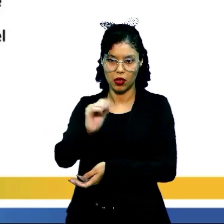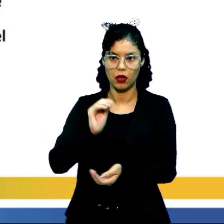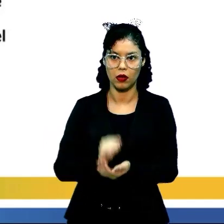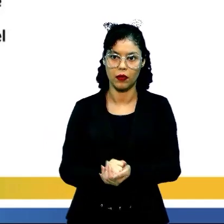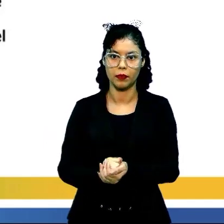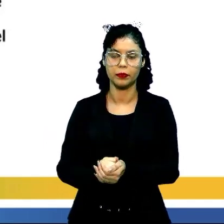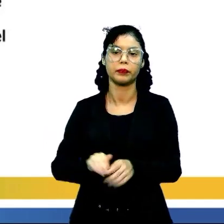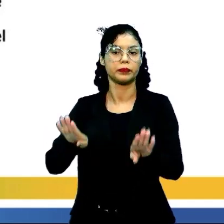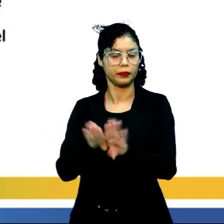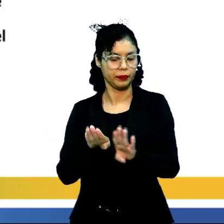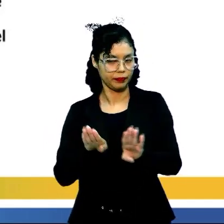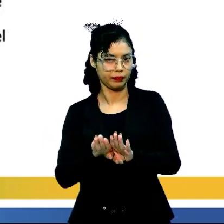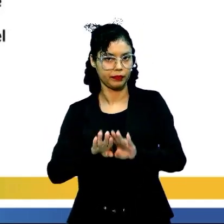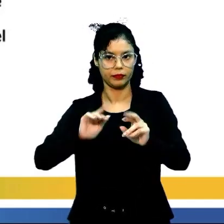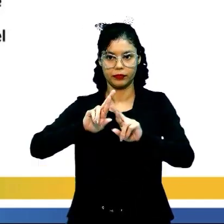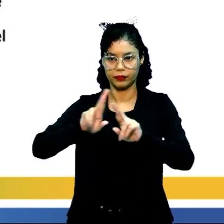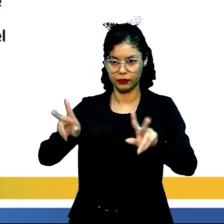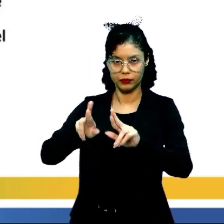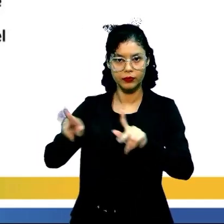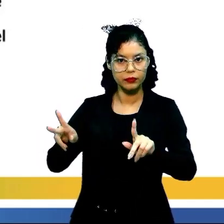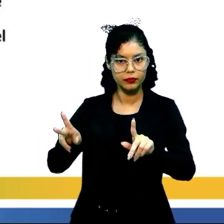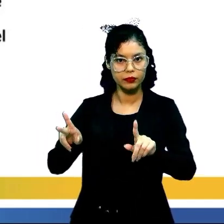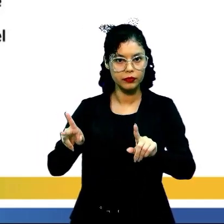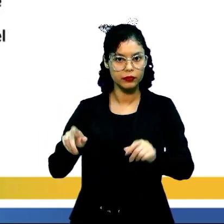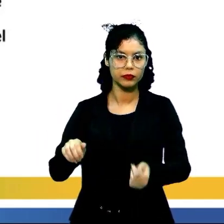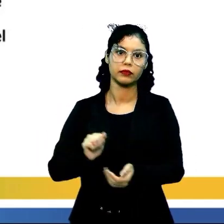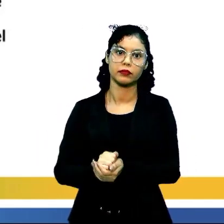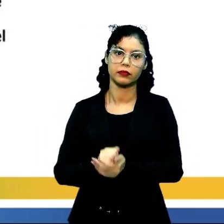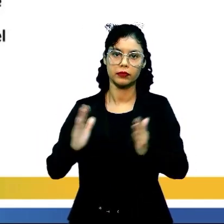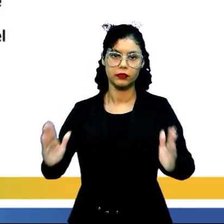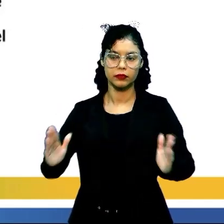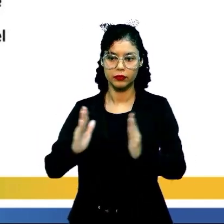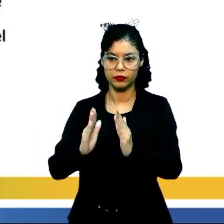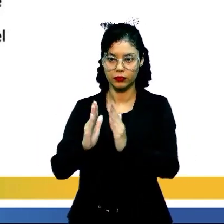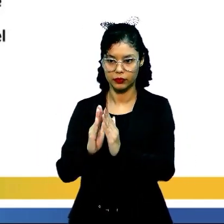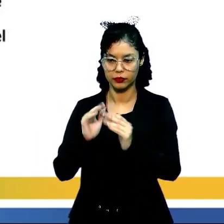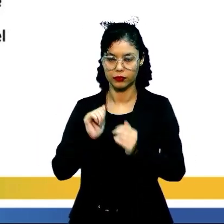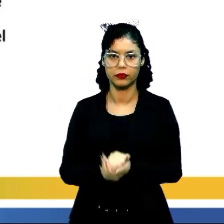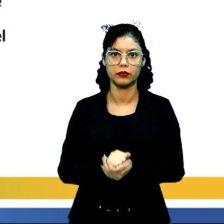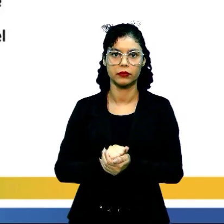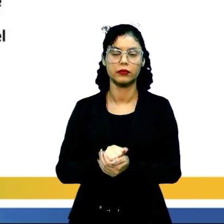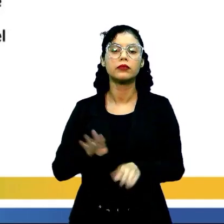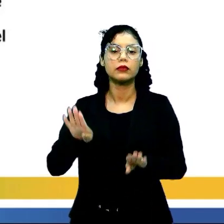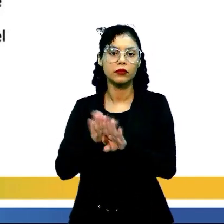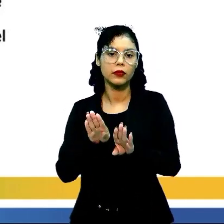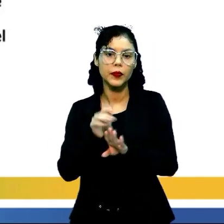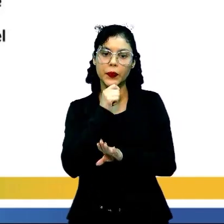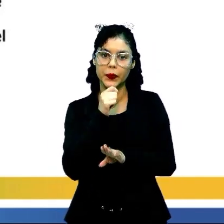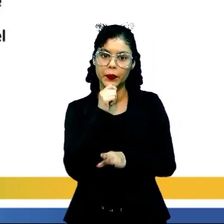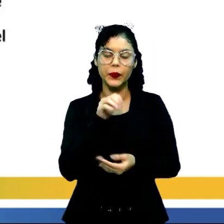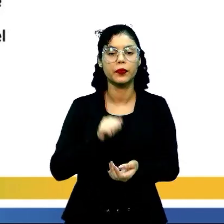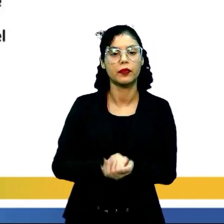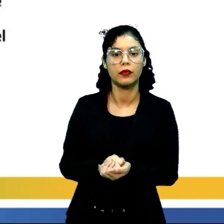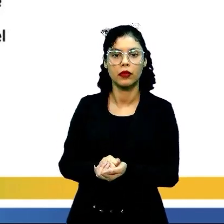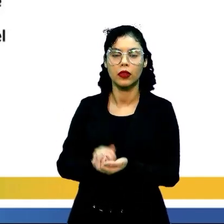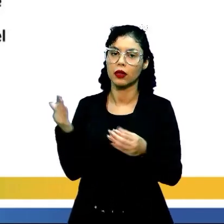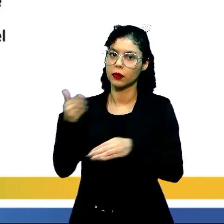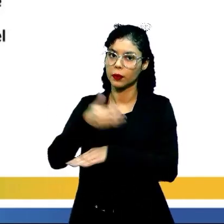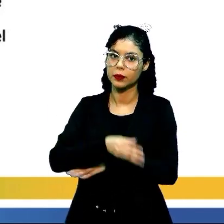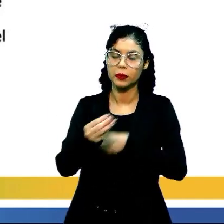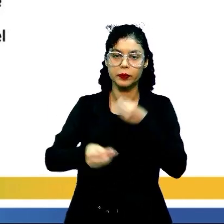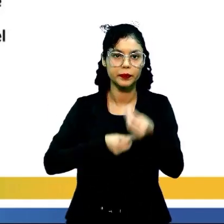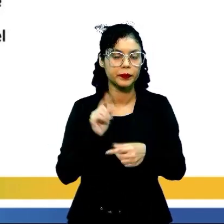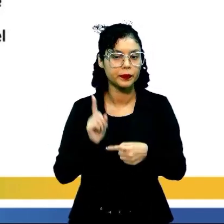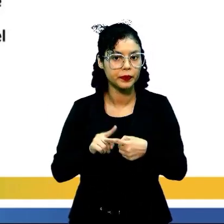Esses hidrocarbonetos eles se diferenciam pelos tamanhos de suas cadeias e, nesse caso, a destilação fracionada ela entra. Por